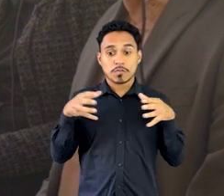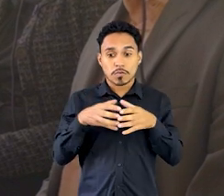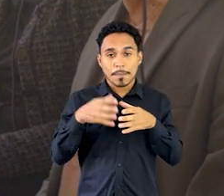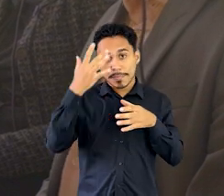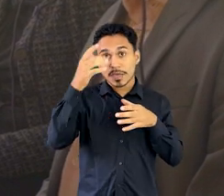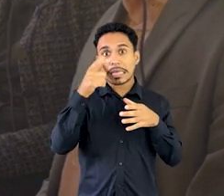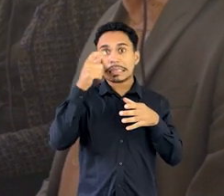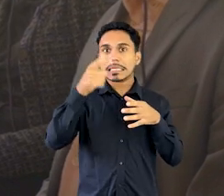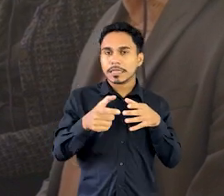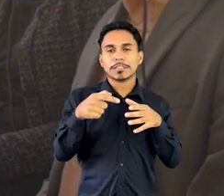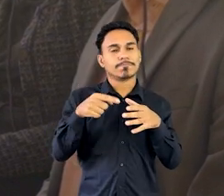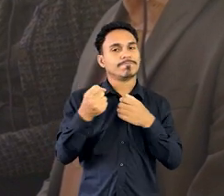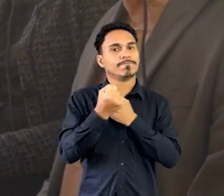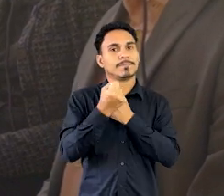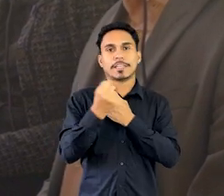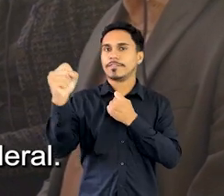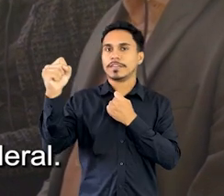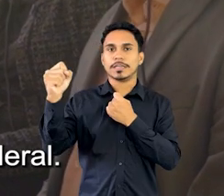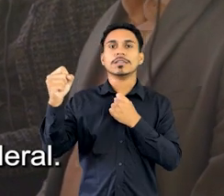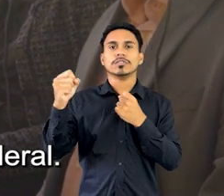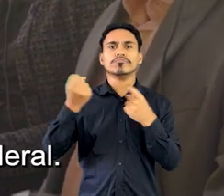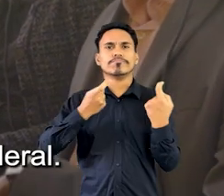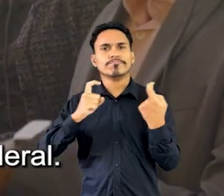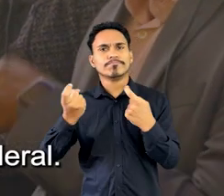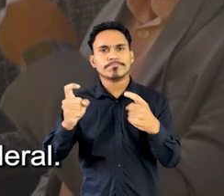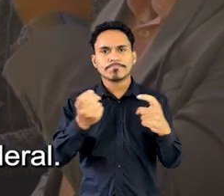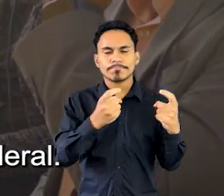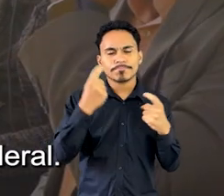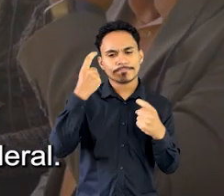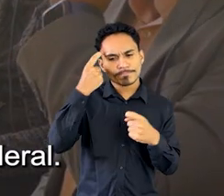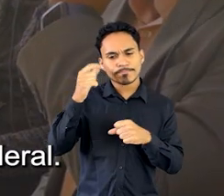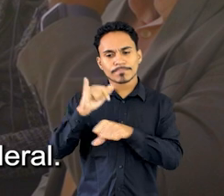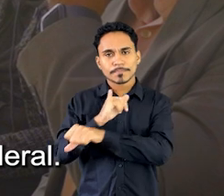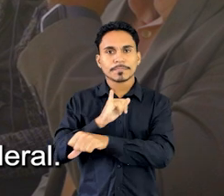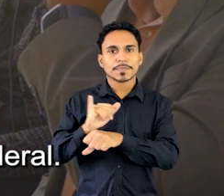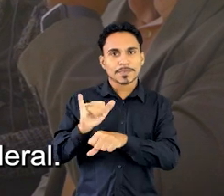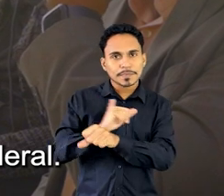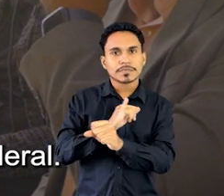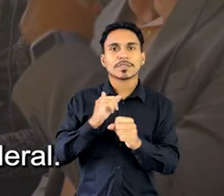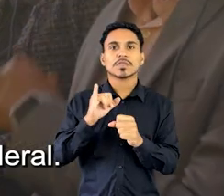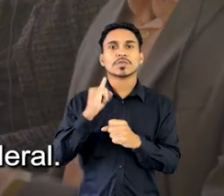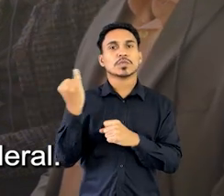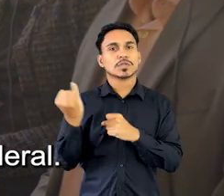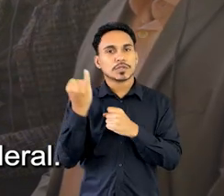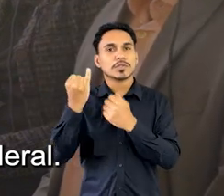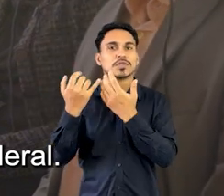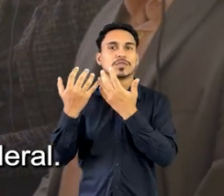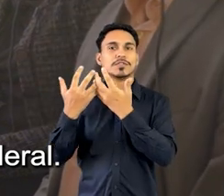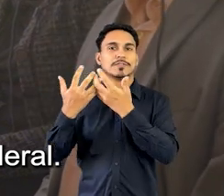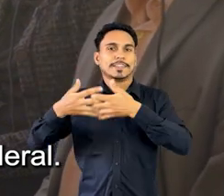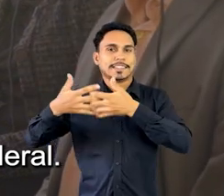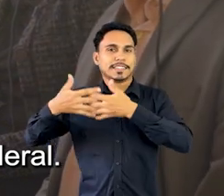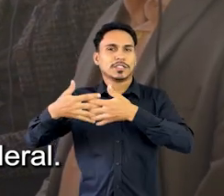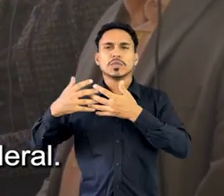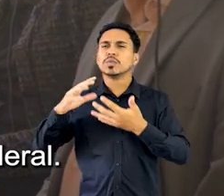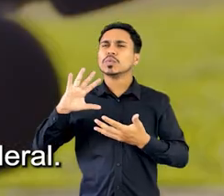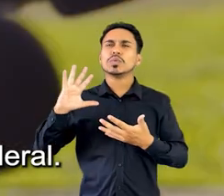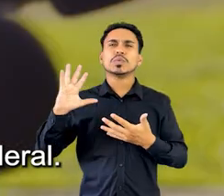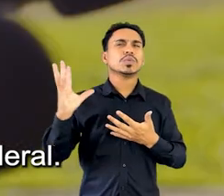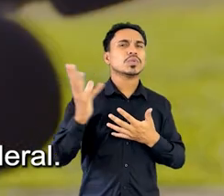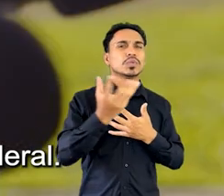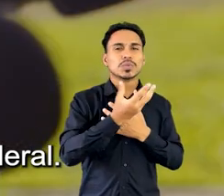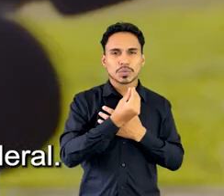de defesa de interesses da rede Federal então todos os interesses da rede Federal do ifs e das demais 40